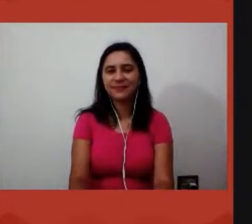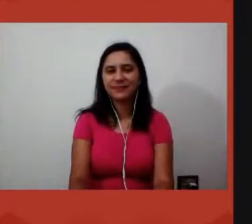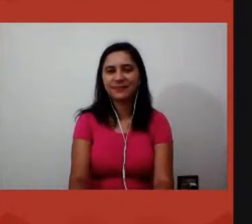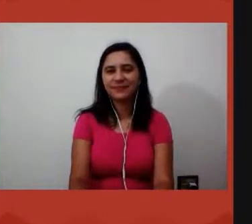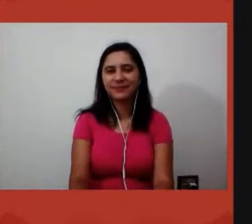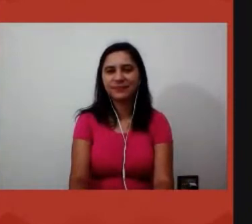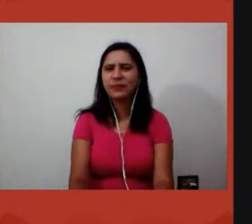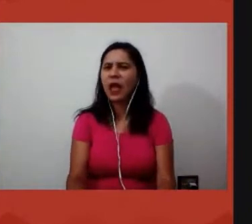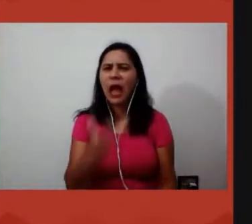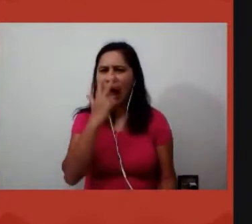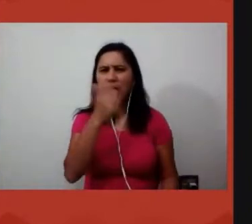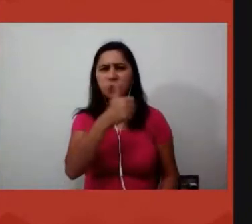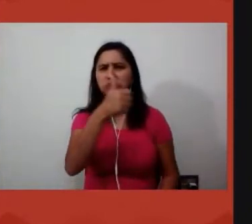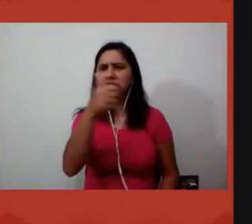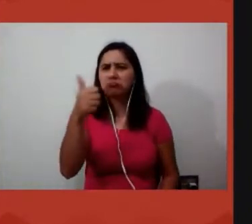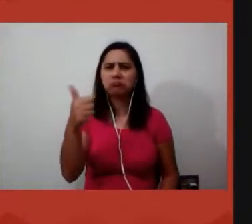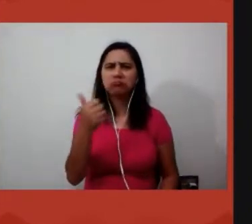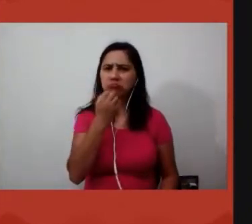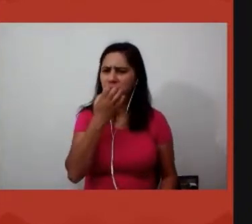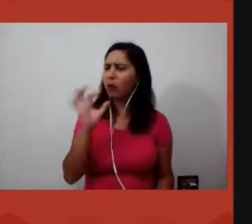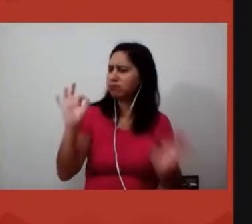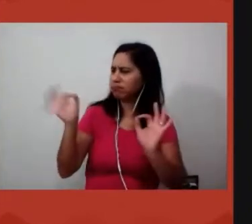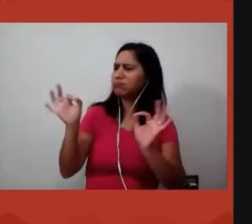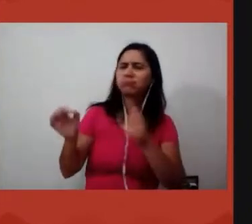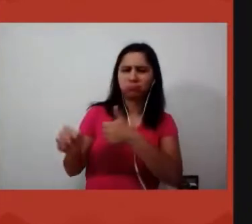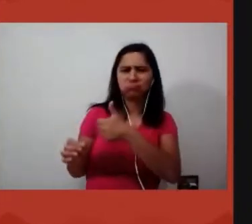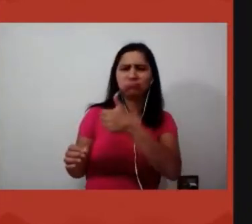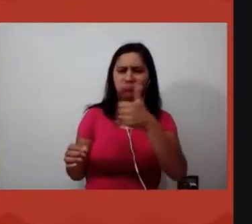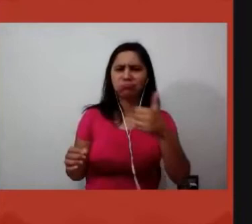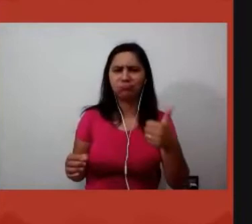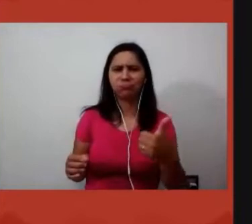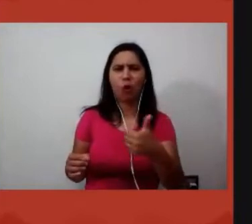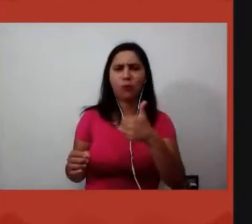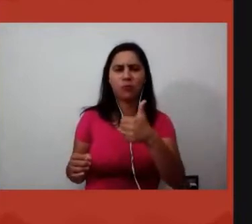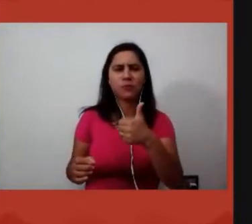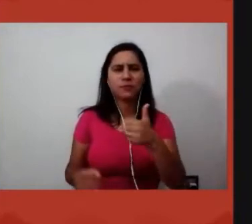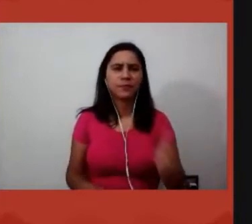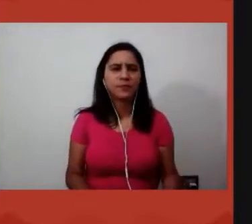Acho que tá bom. Acho que tá. Oi.